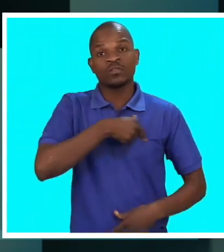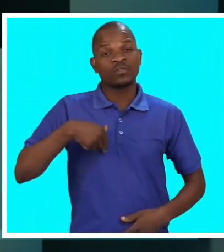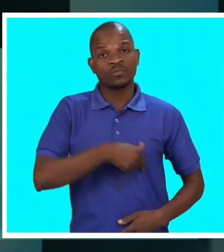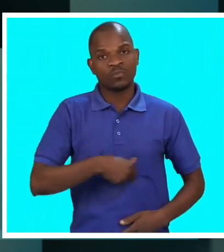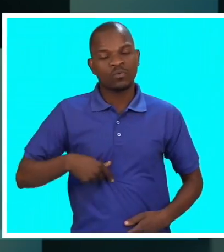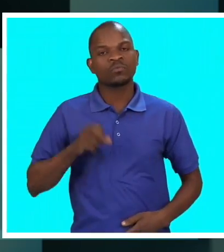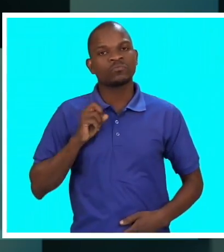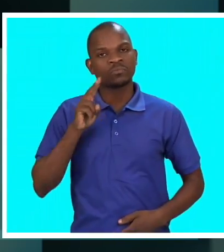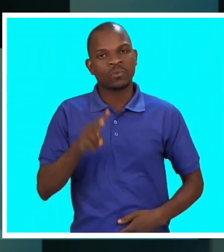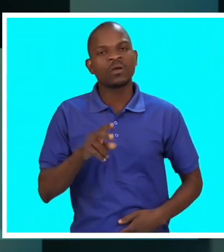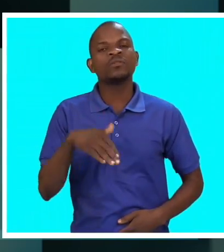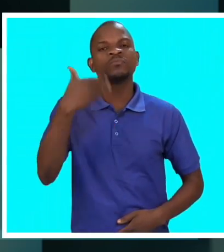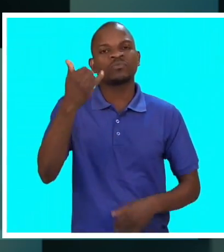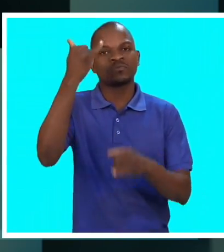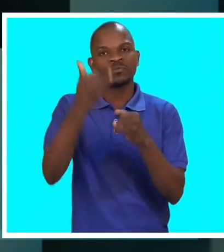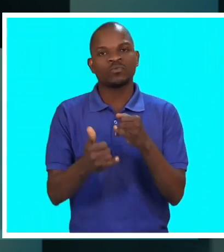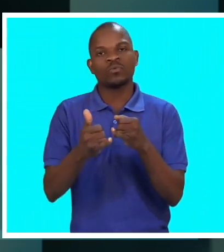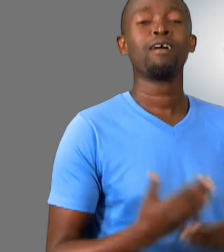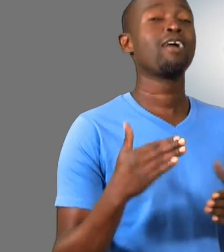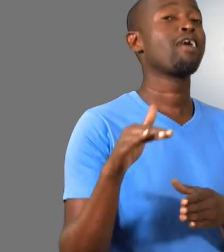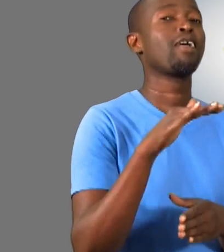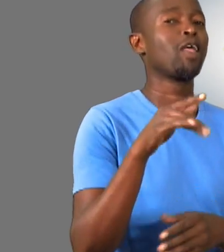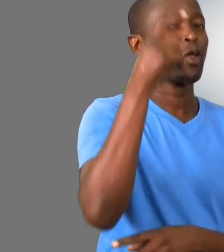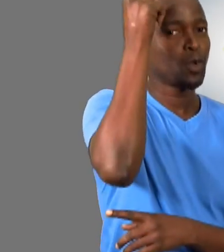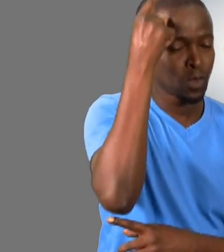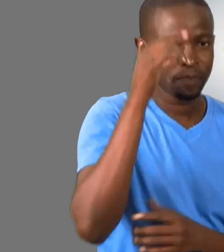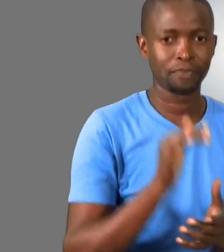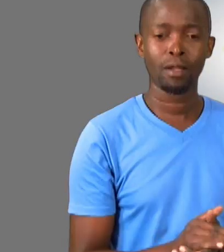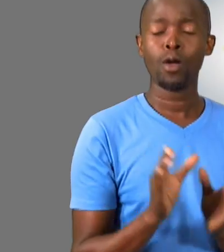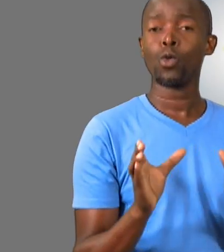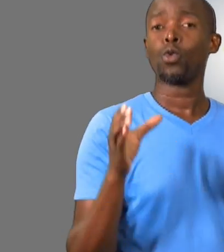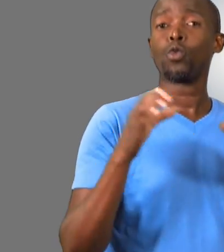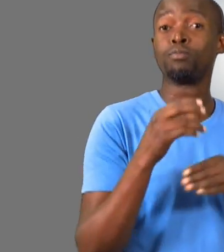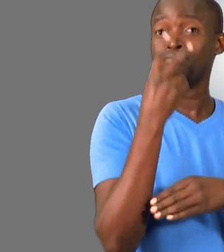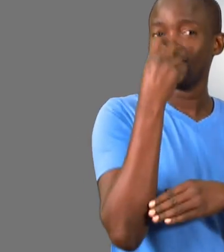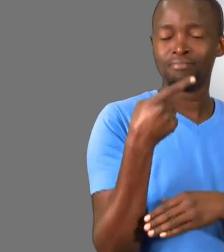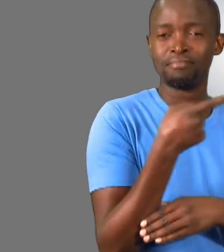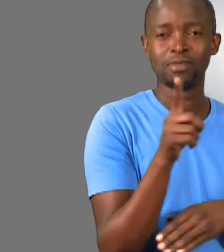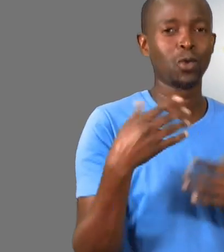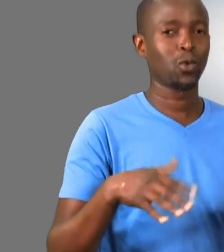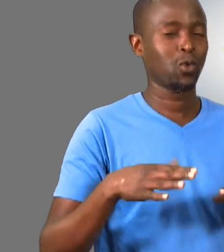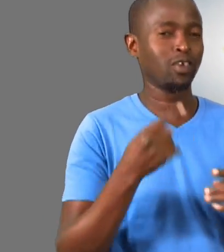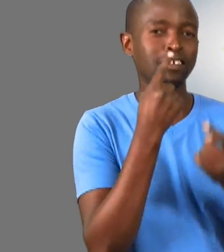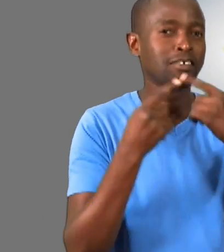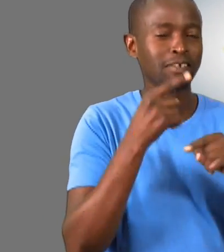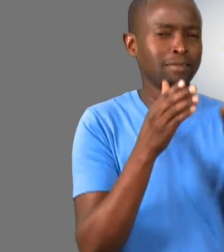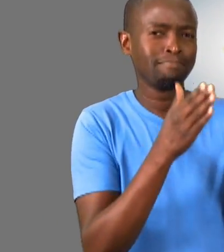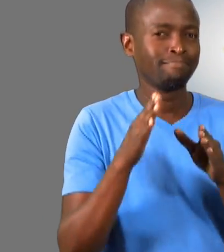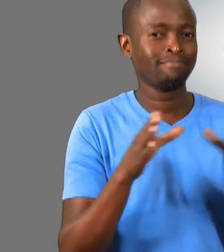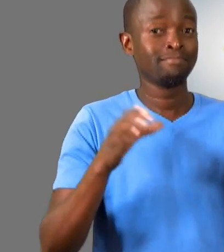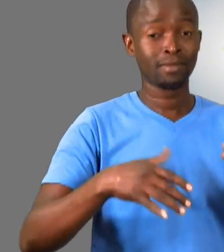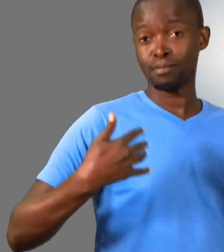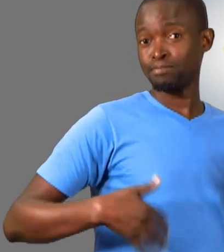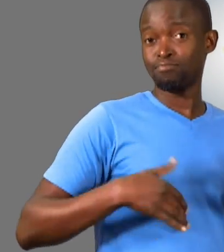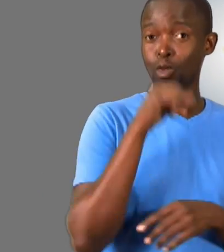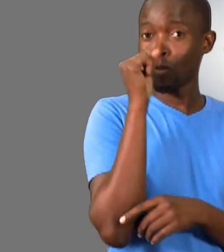e terminou carreira no Teste Pongo da Beira na cultura cegos se uniram e formaram uma